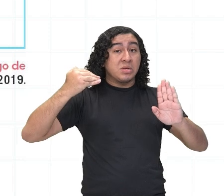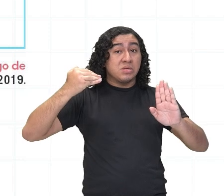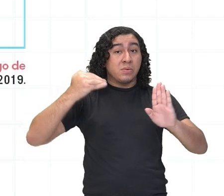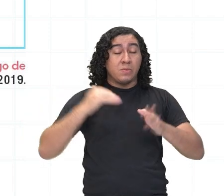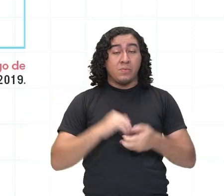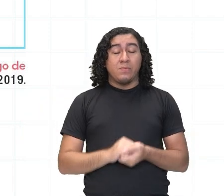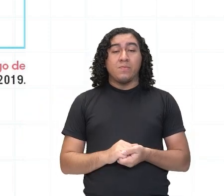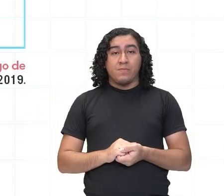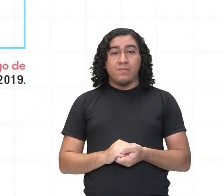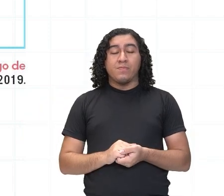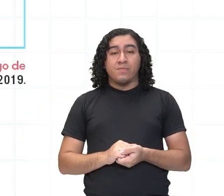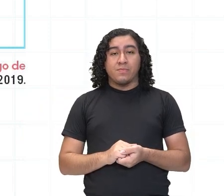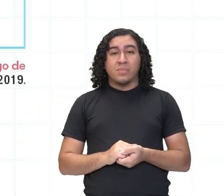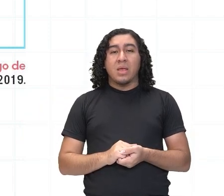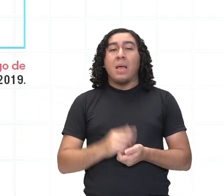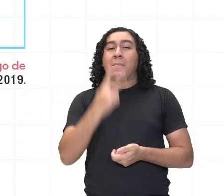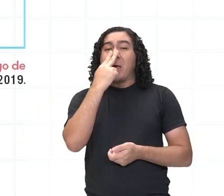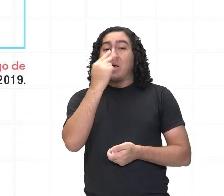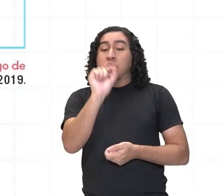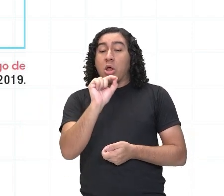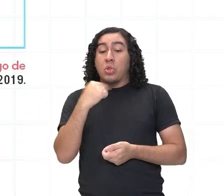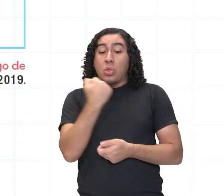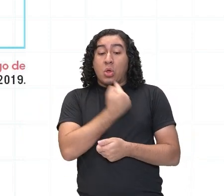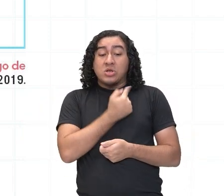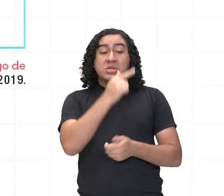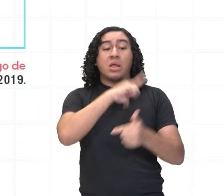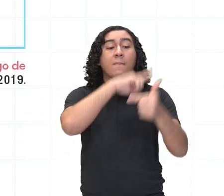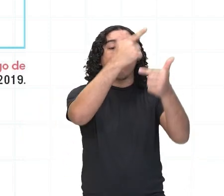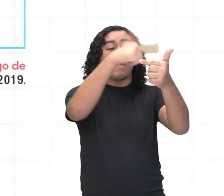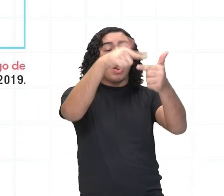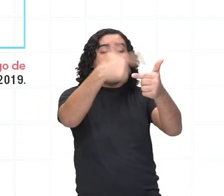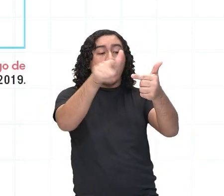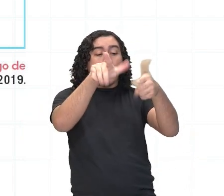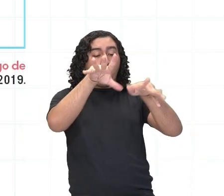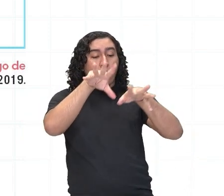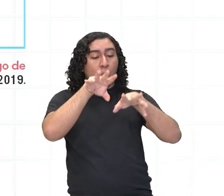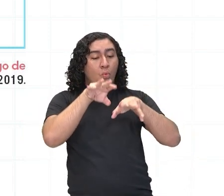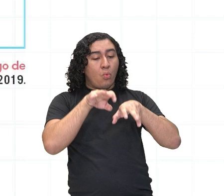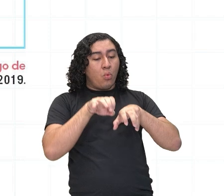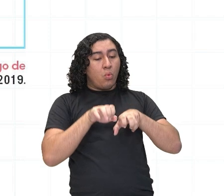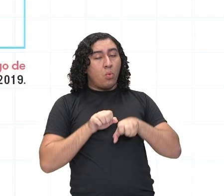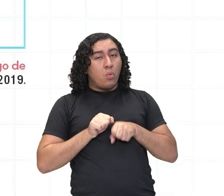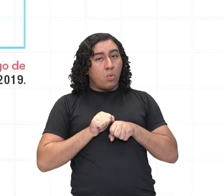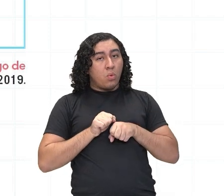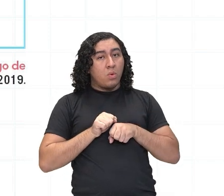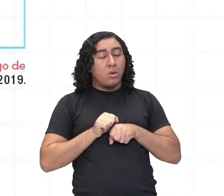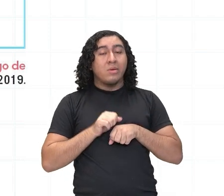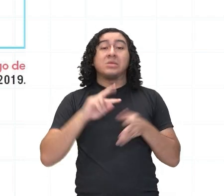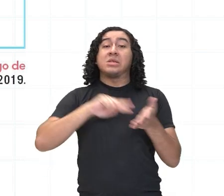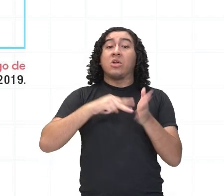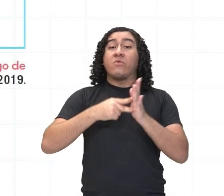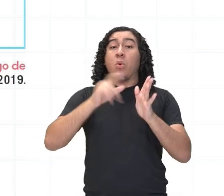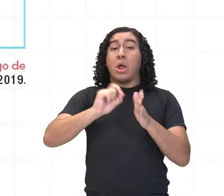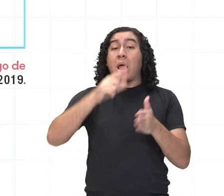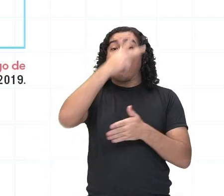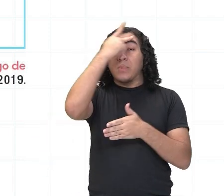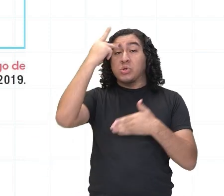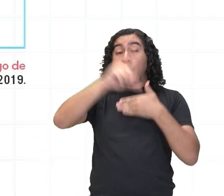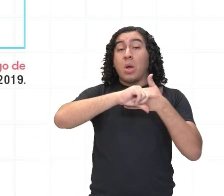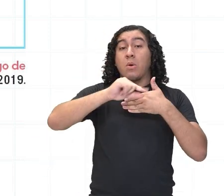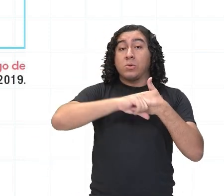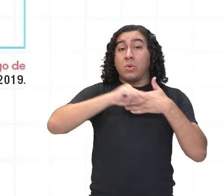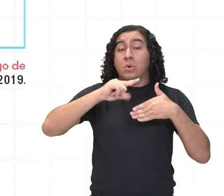estamos naturalizando um problema, ele também está claramente se posicionando contra